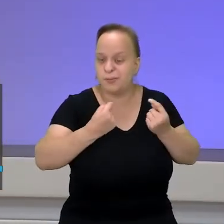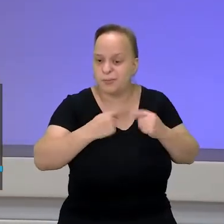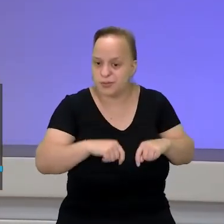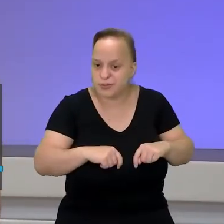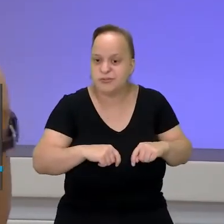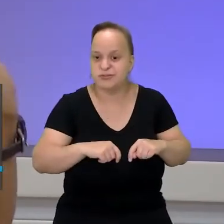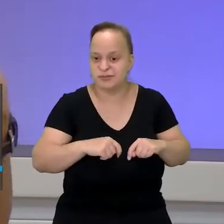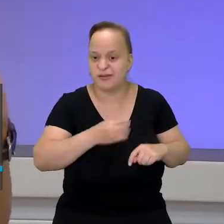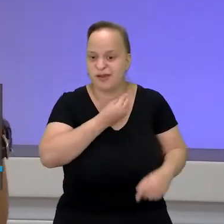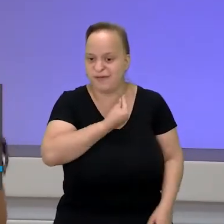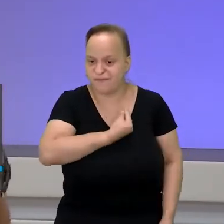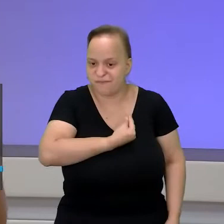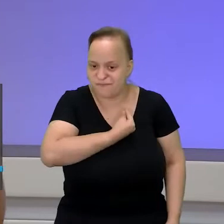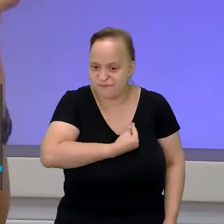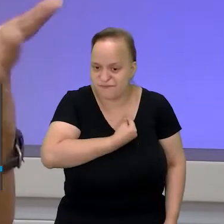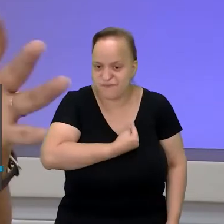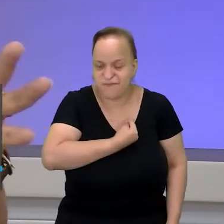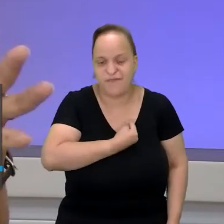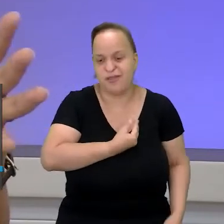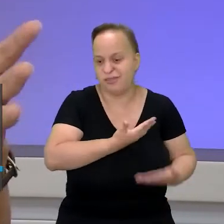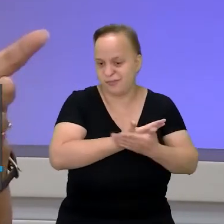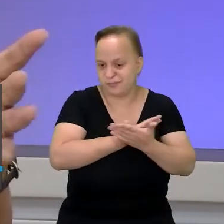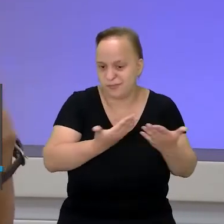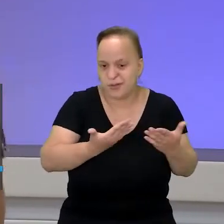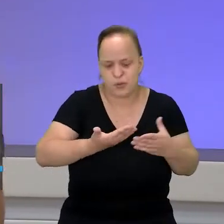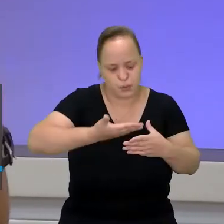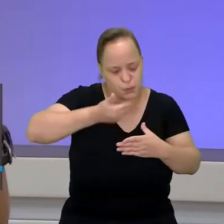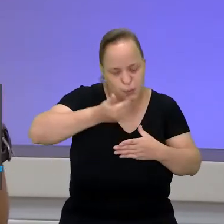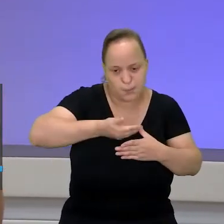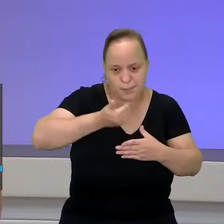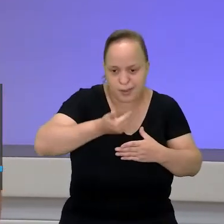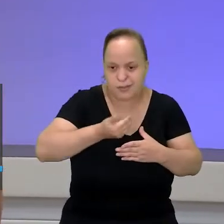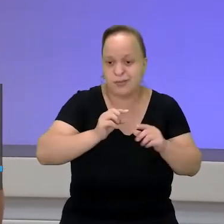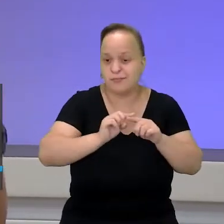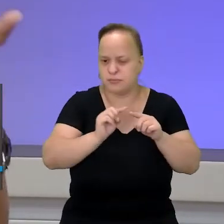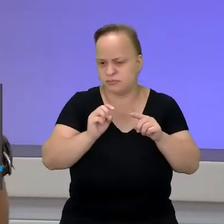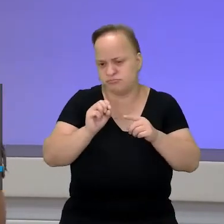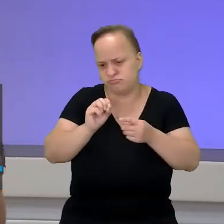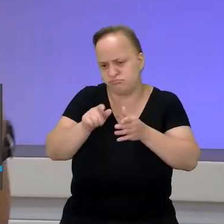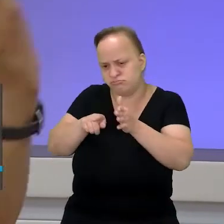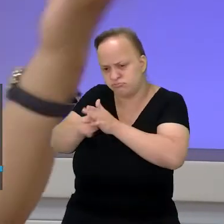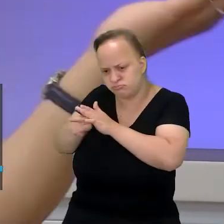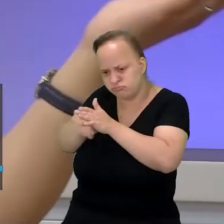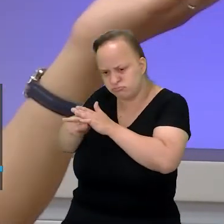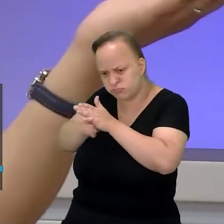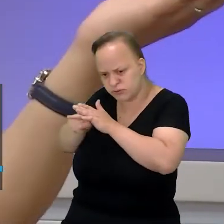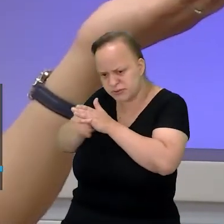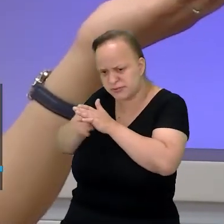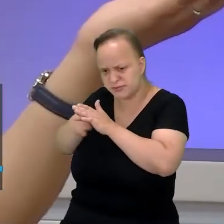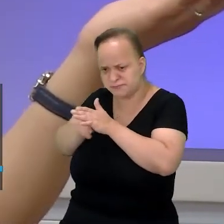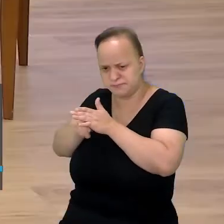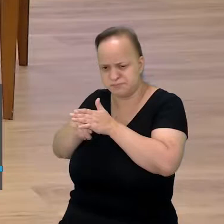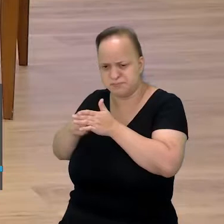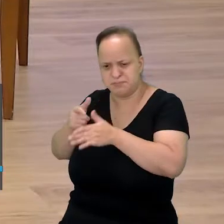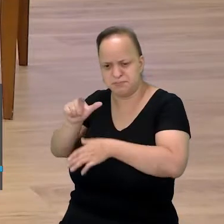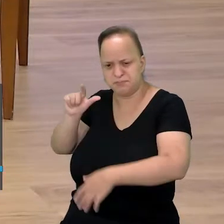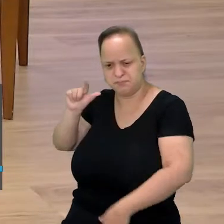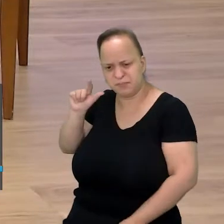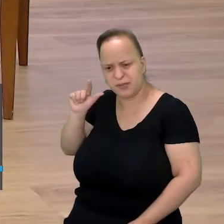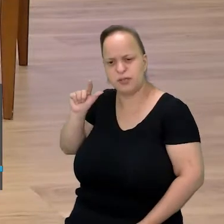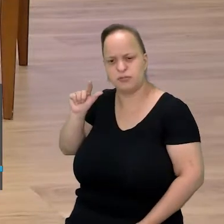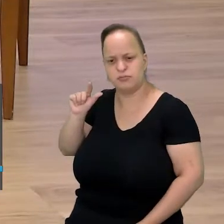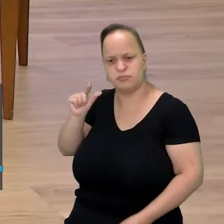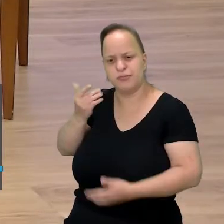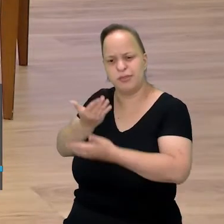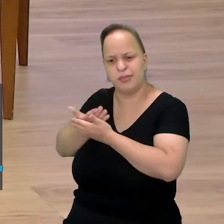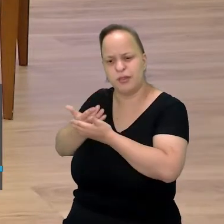da nossa alimentação, né? Mas se a gente fizer pesquisas, a gente vai ver que é o que a gente estava falando